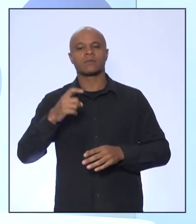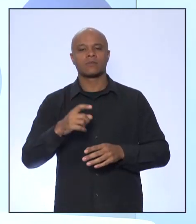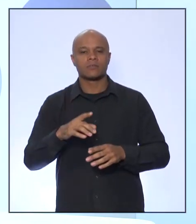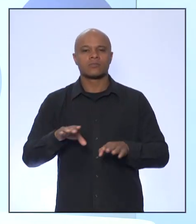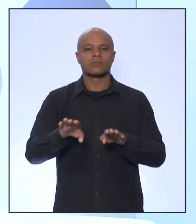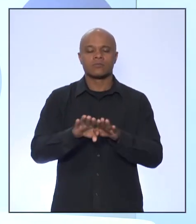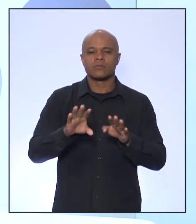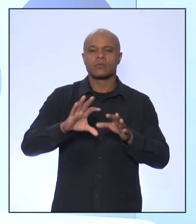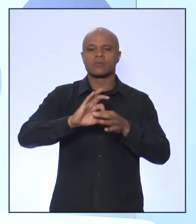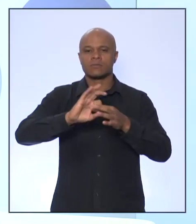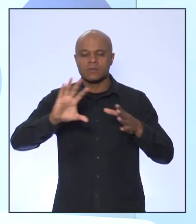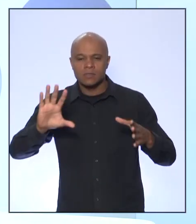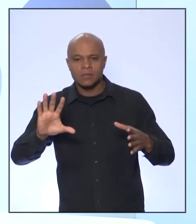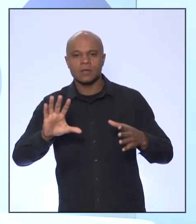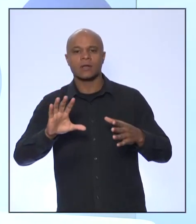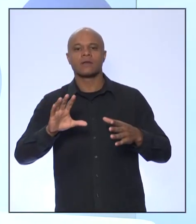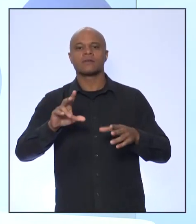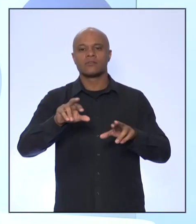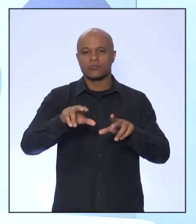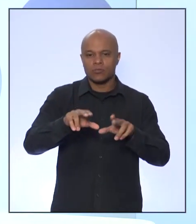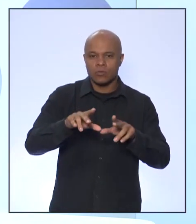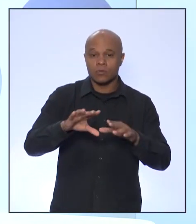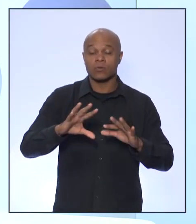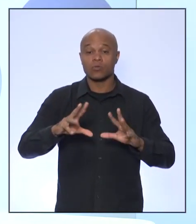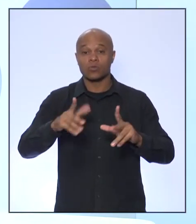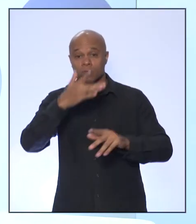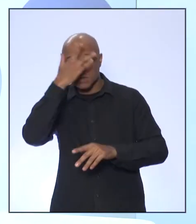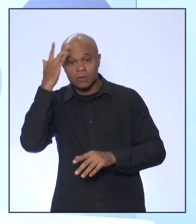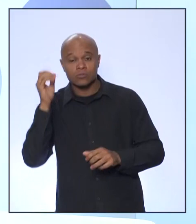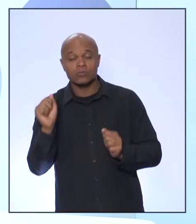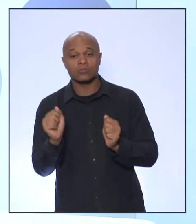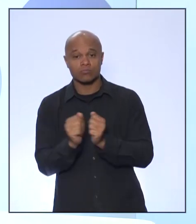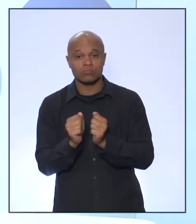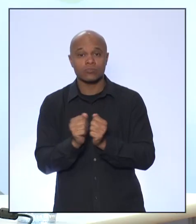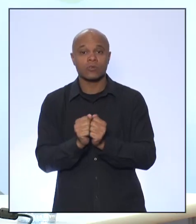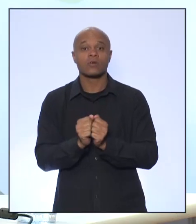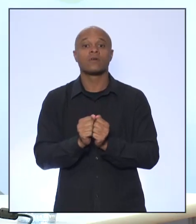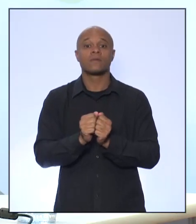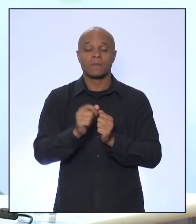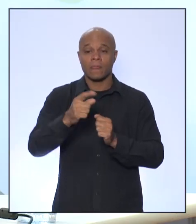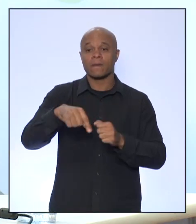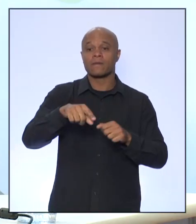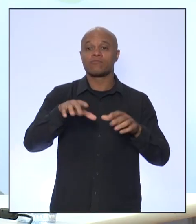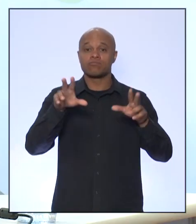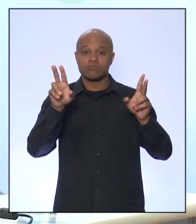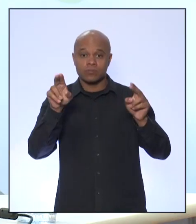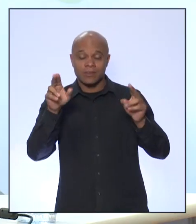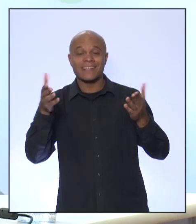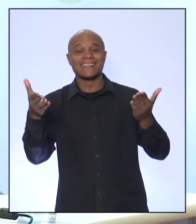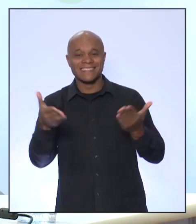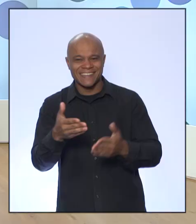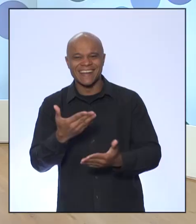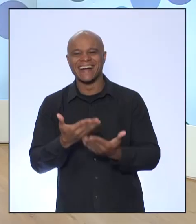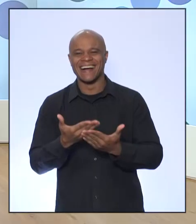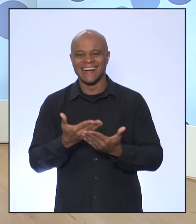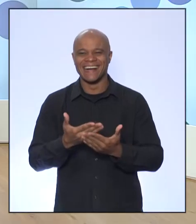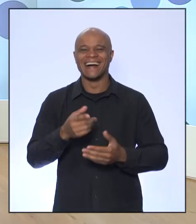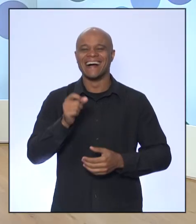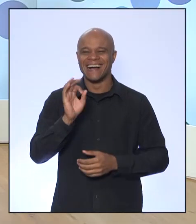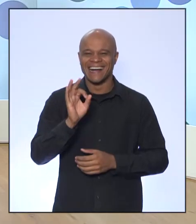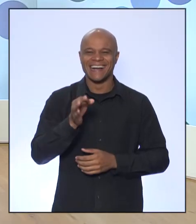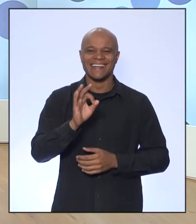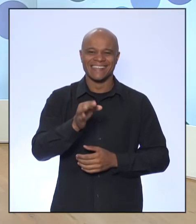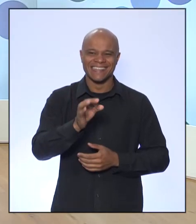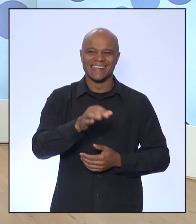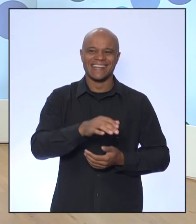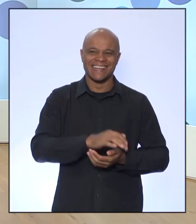da liberdade, da igualdade para todos os cidadãos. Que é o nosso tema da nossa aula, né, professora Exatamente.